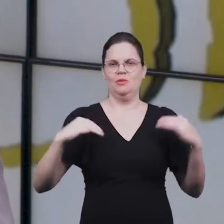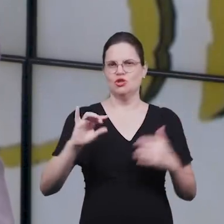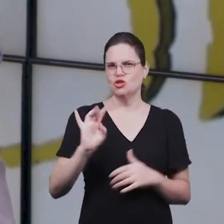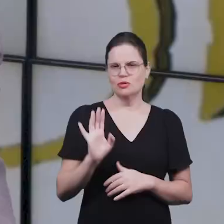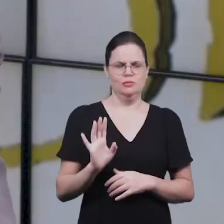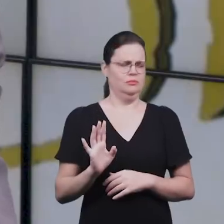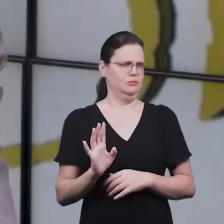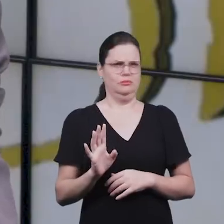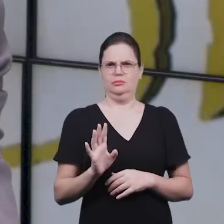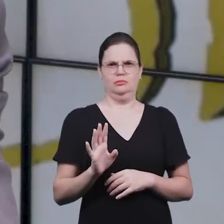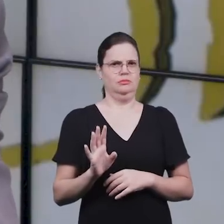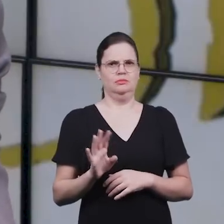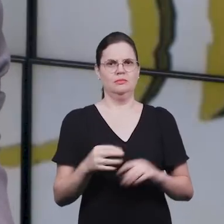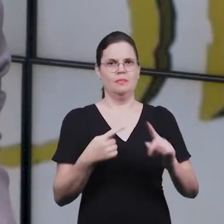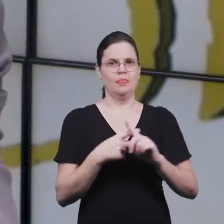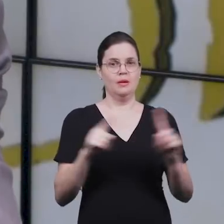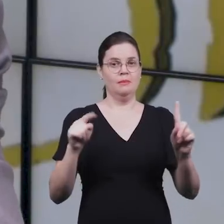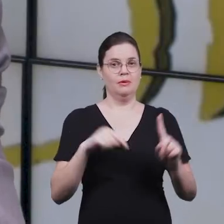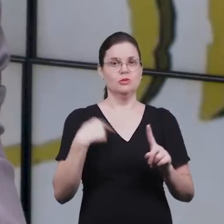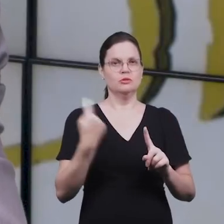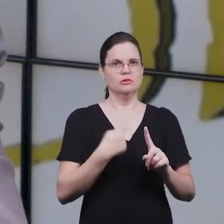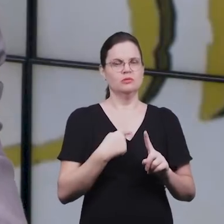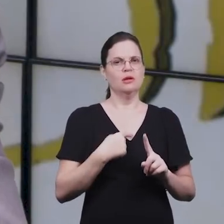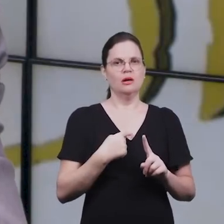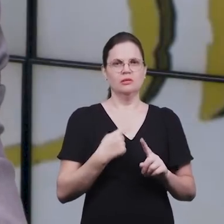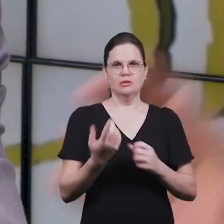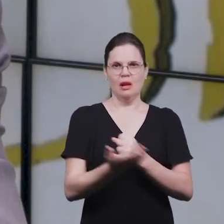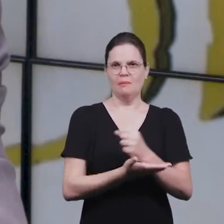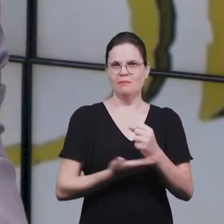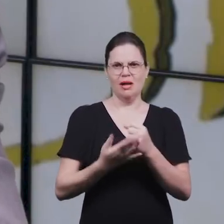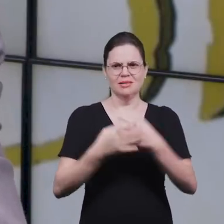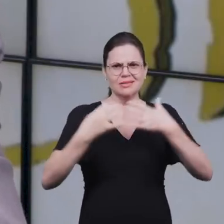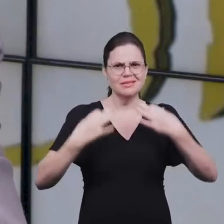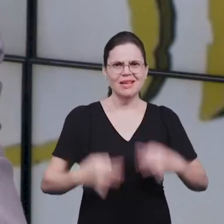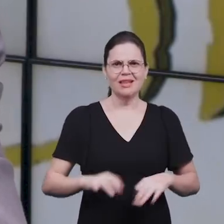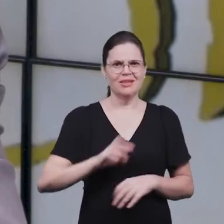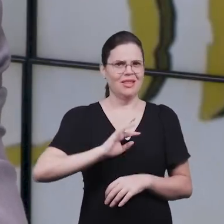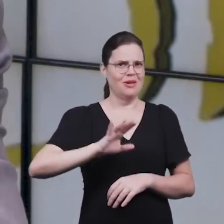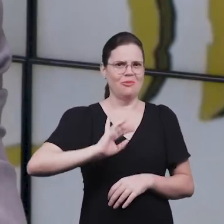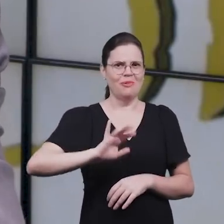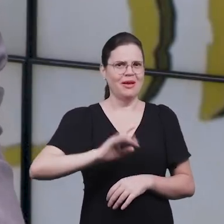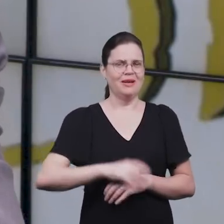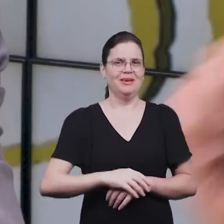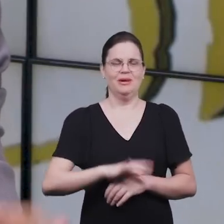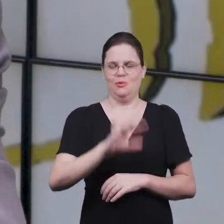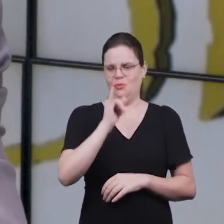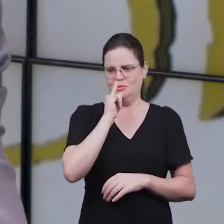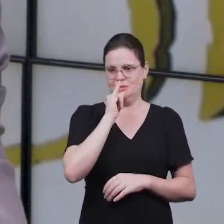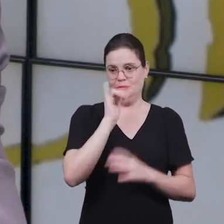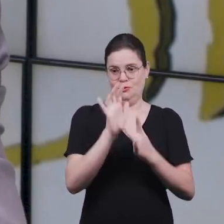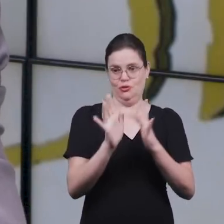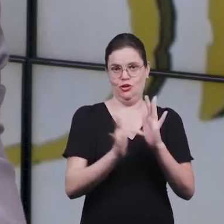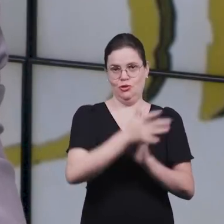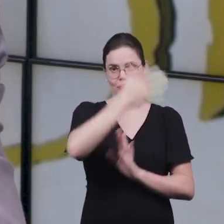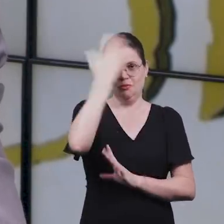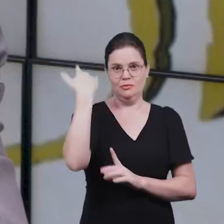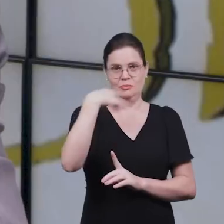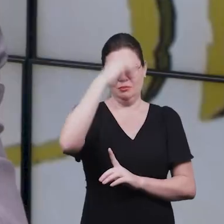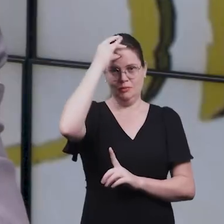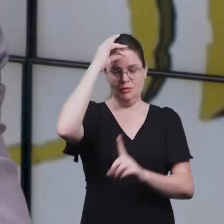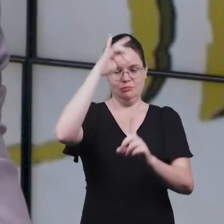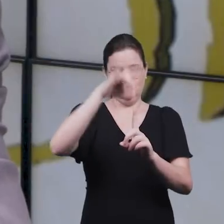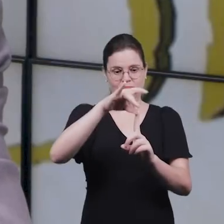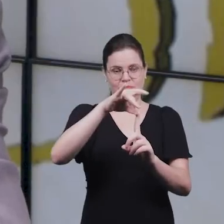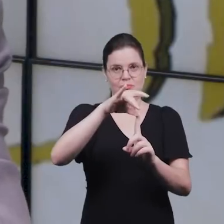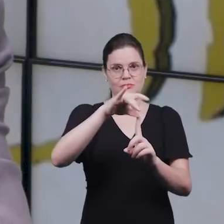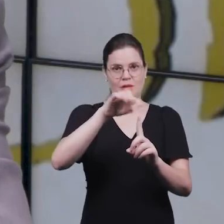estranhas. E assim, é também uma base muito segura sobre isso, que não é que por exemplo, Jesus foi batizado com o Espírito Santo